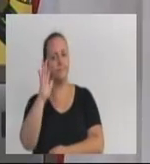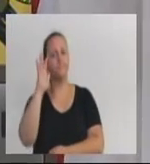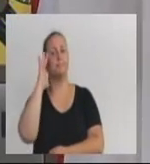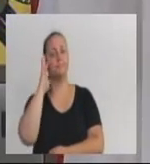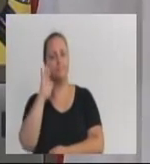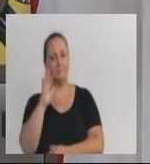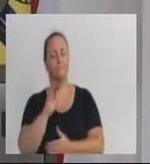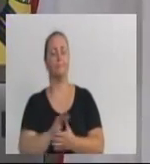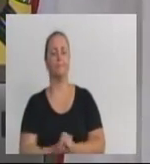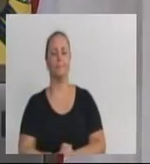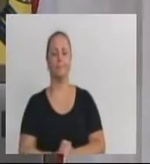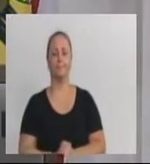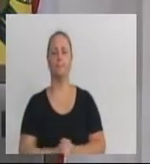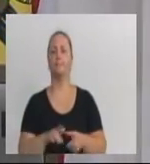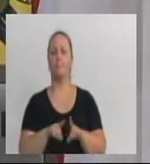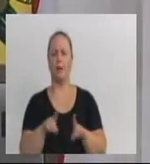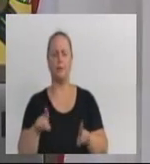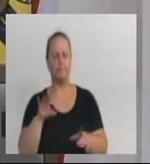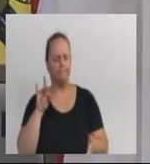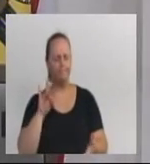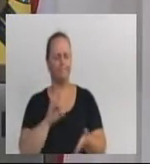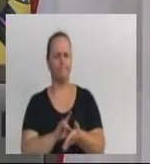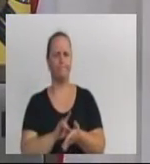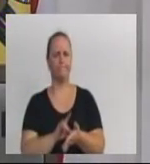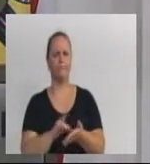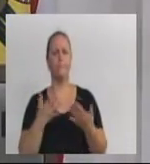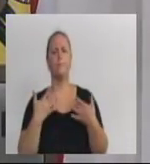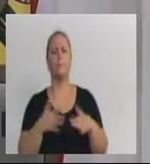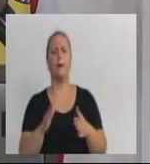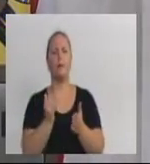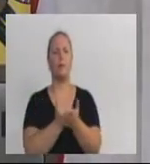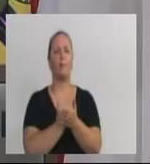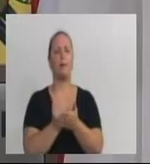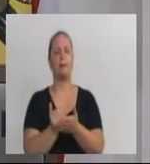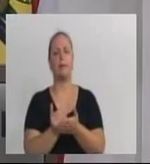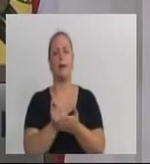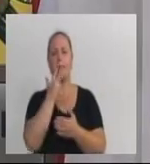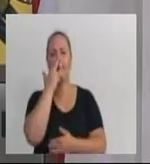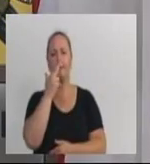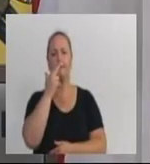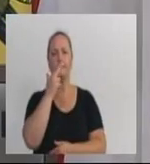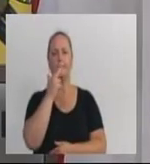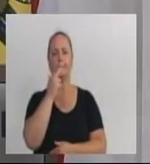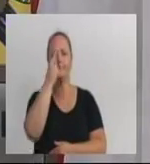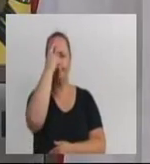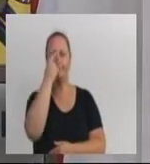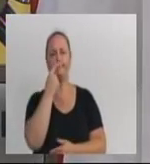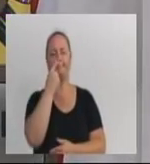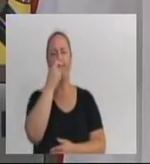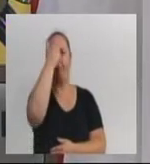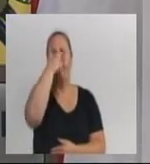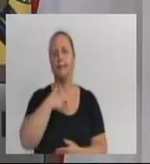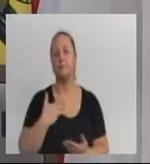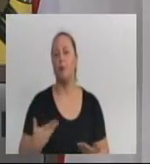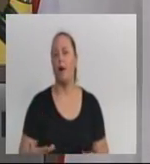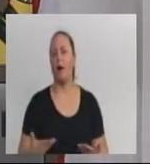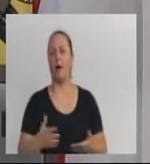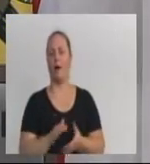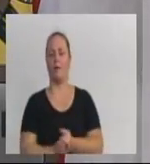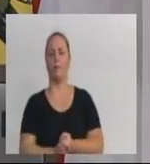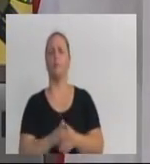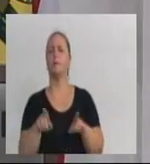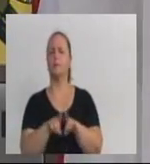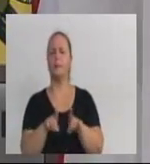relação pessoal, na relação de corporação, de sociedade, que é a